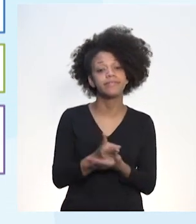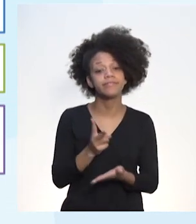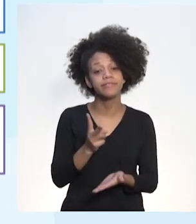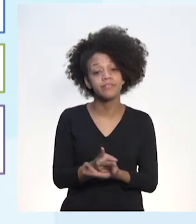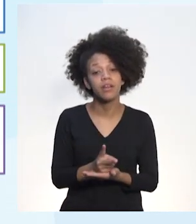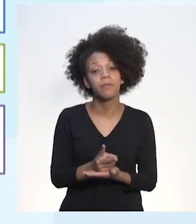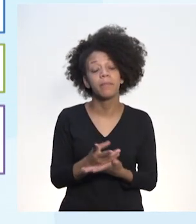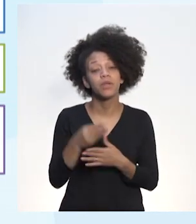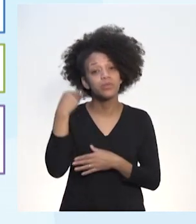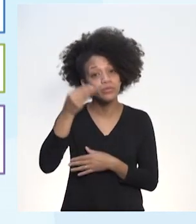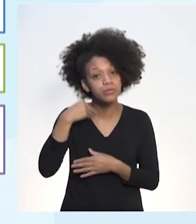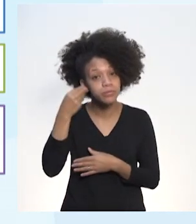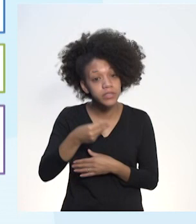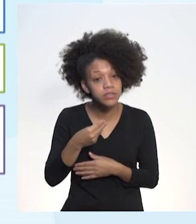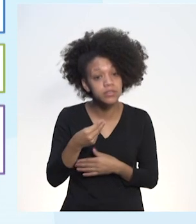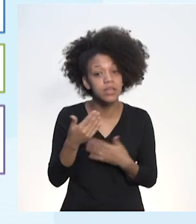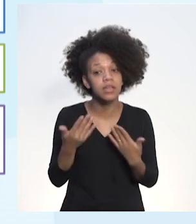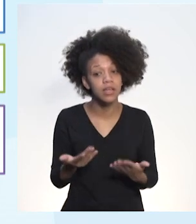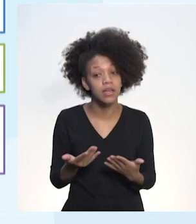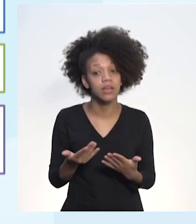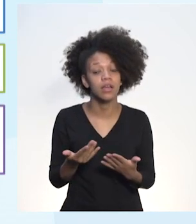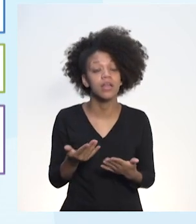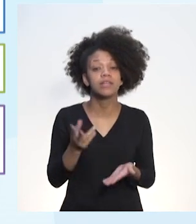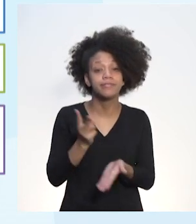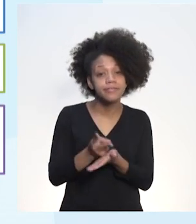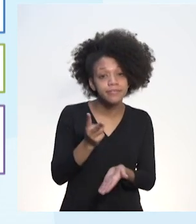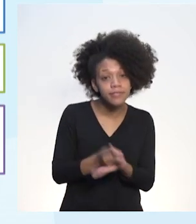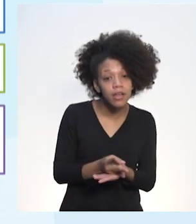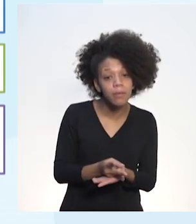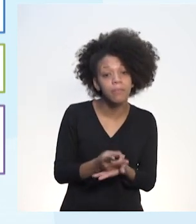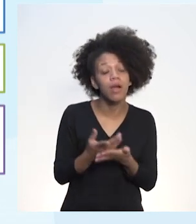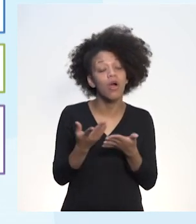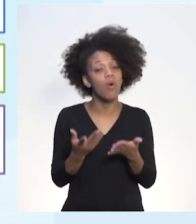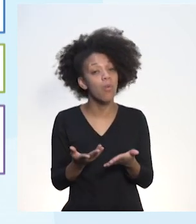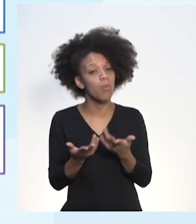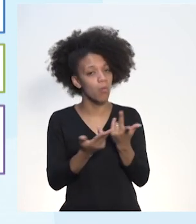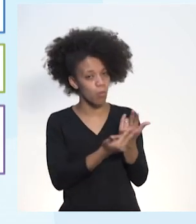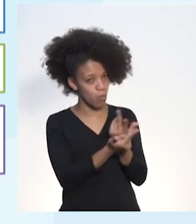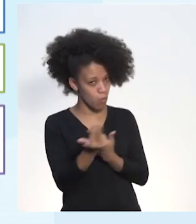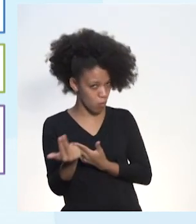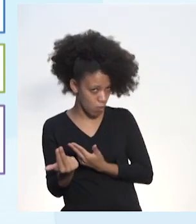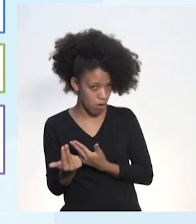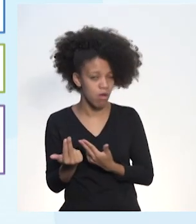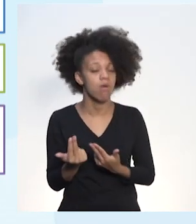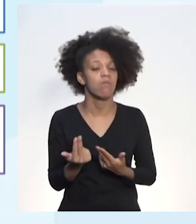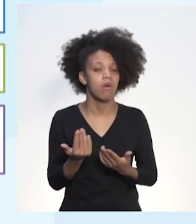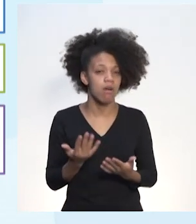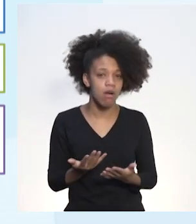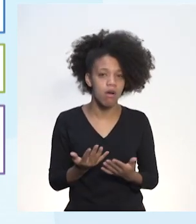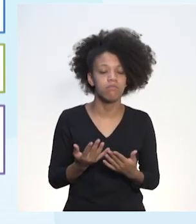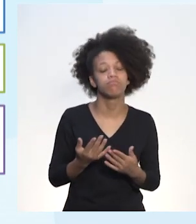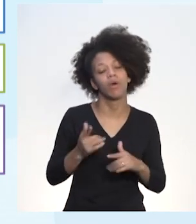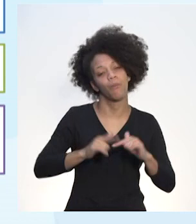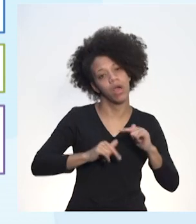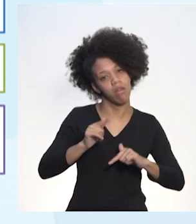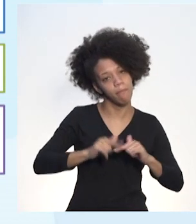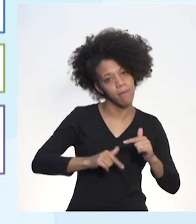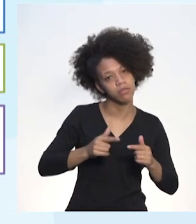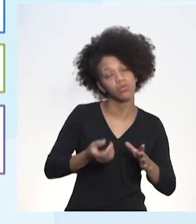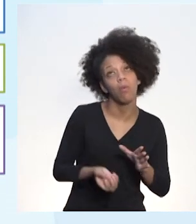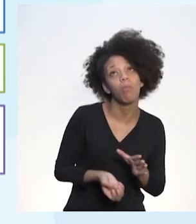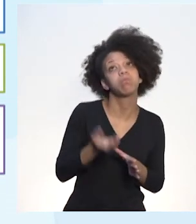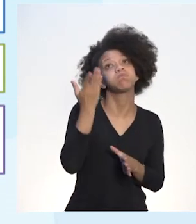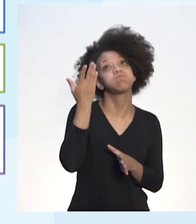repetido, desde que esteja sempre com as mesmas condições, é o mesmo elemento que está sendo